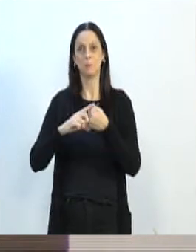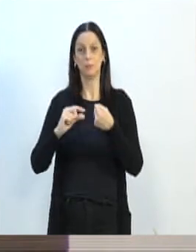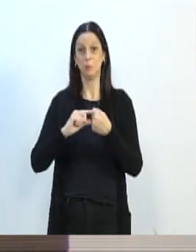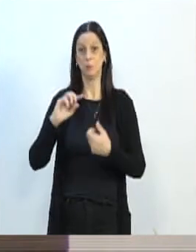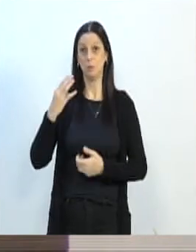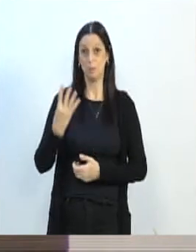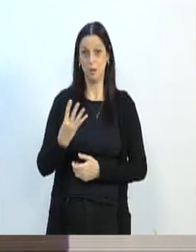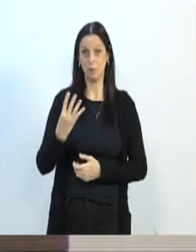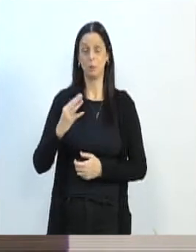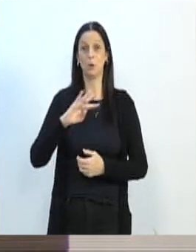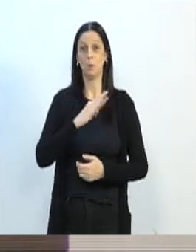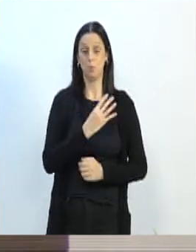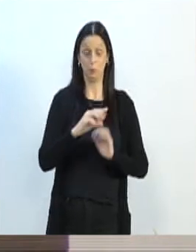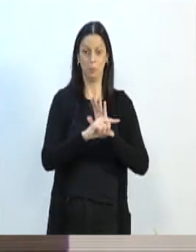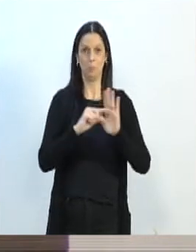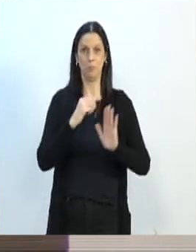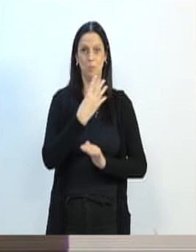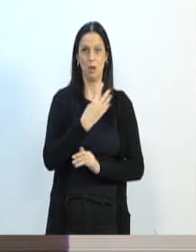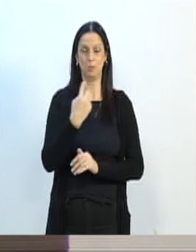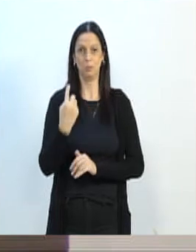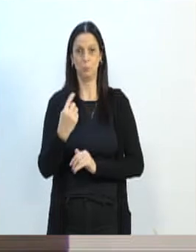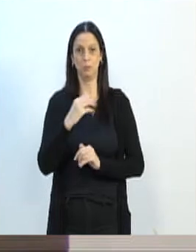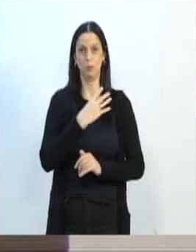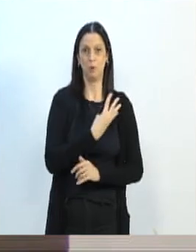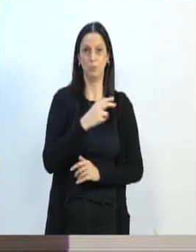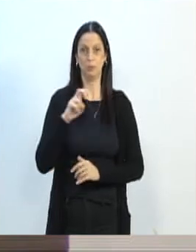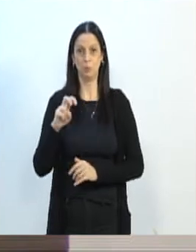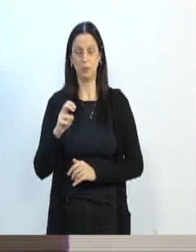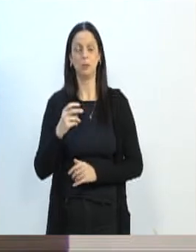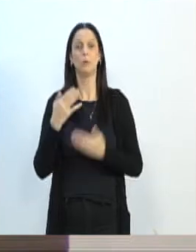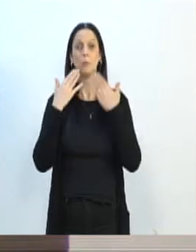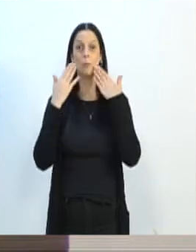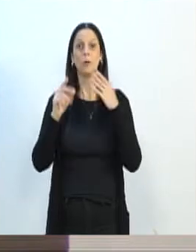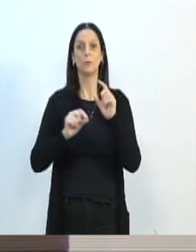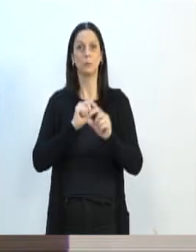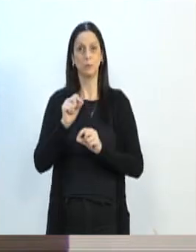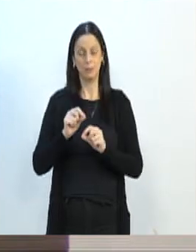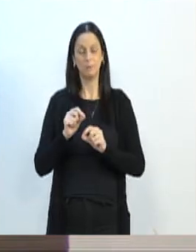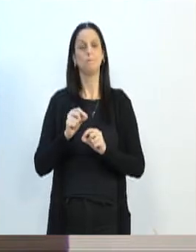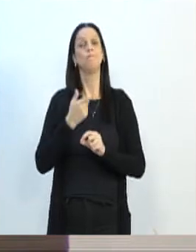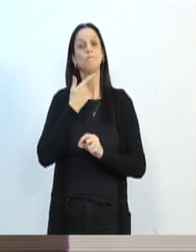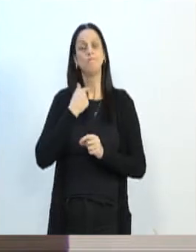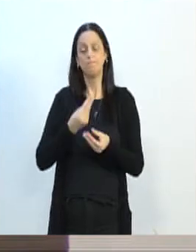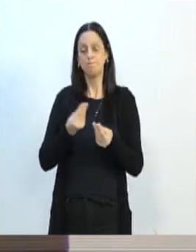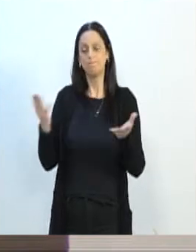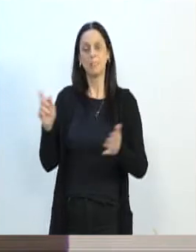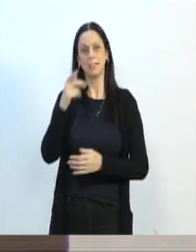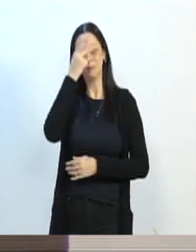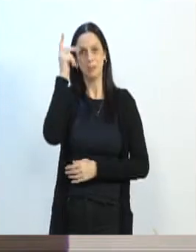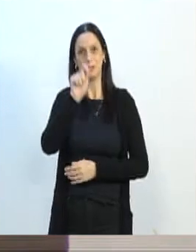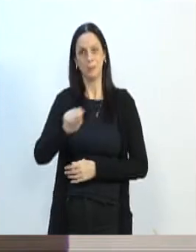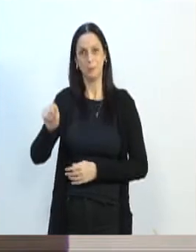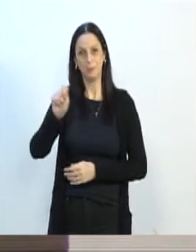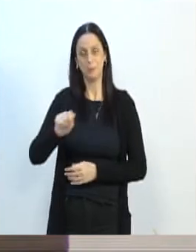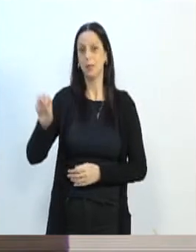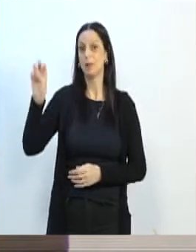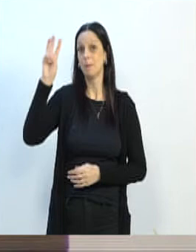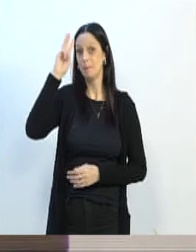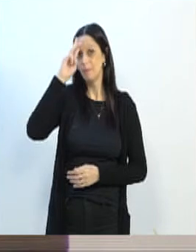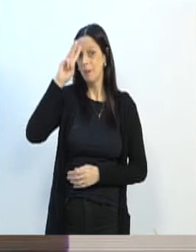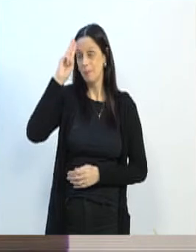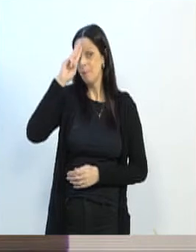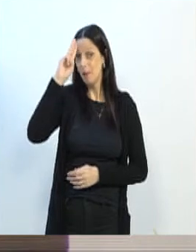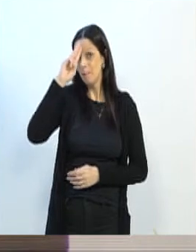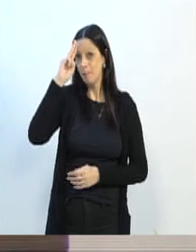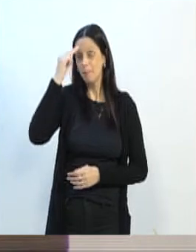itens 4.1 a 4.5, vem manifestar o seu desejo de oferecer aos associados o programa Memórias Musicais, um